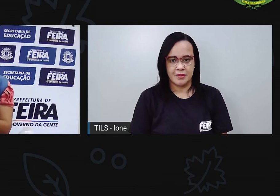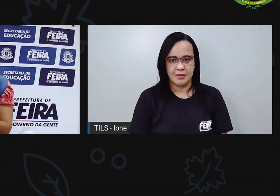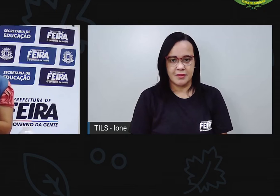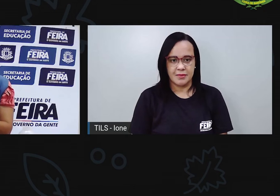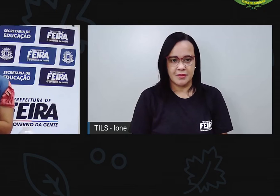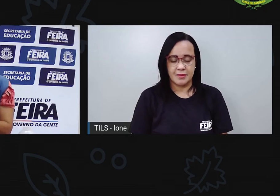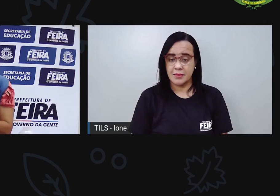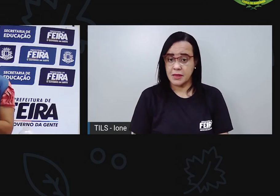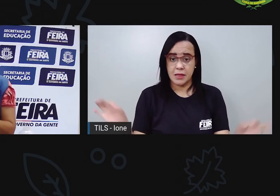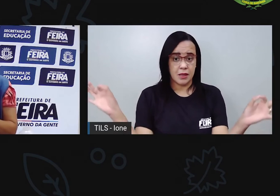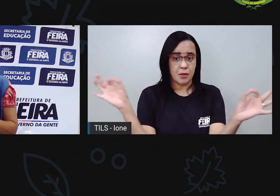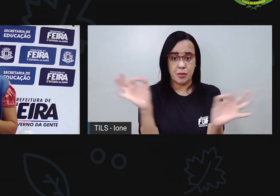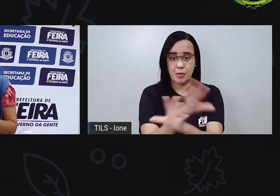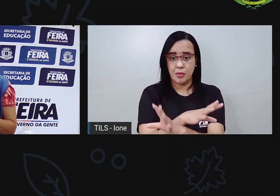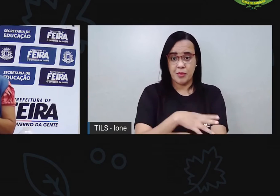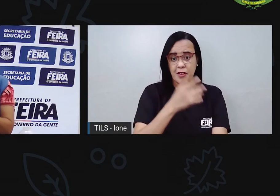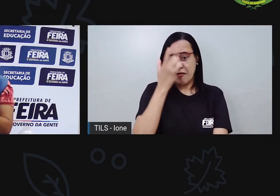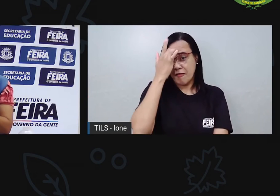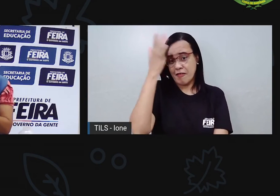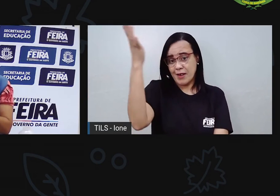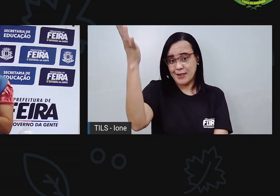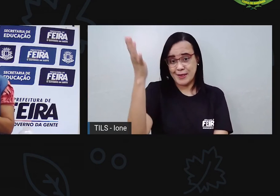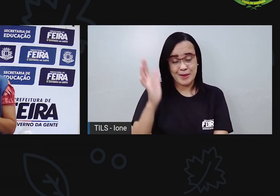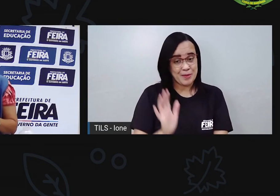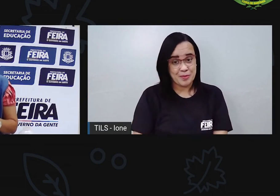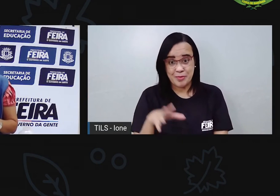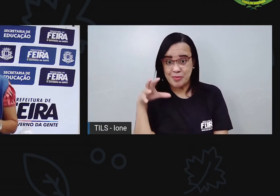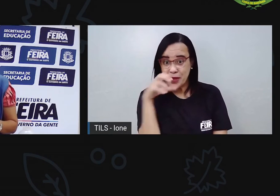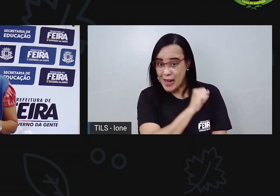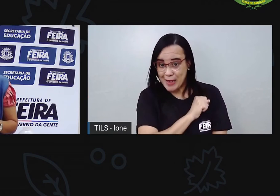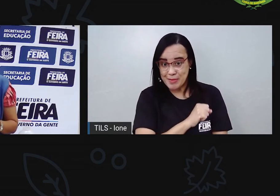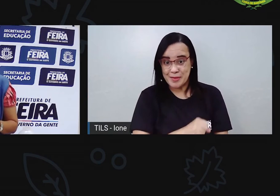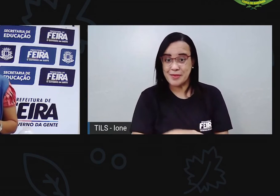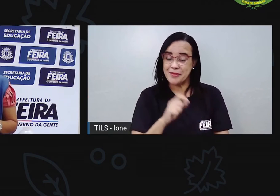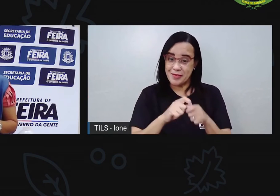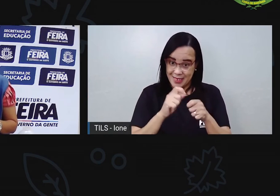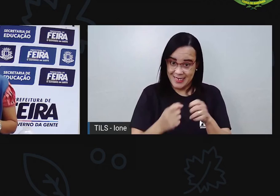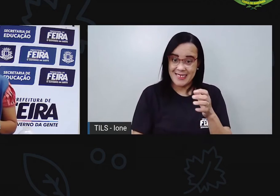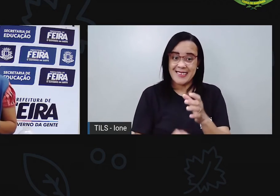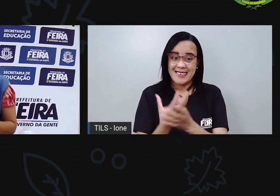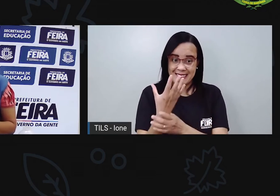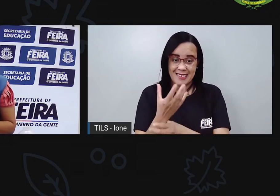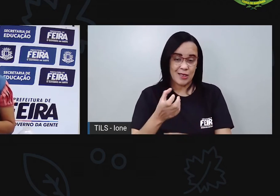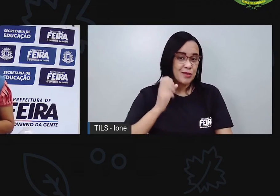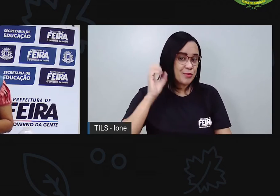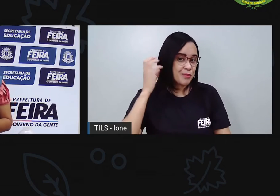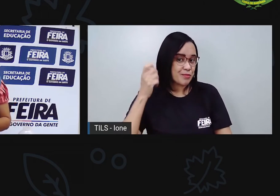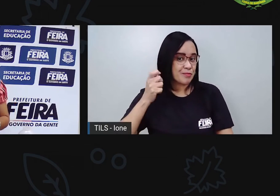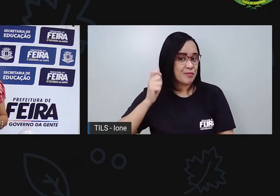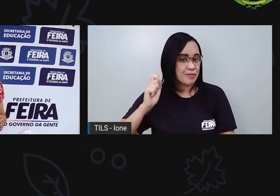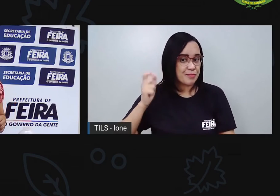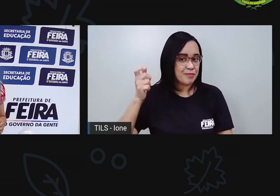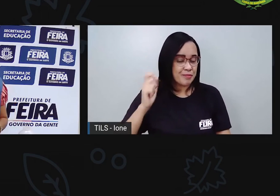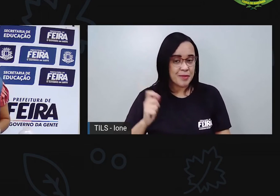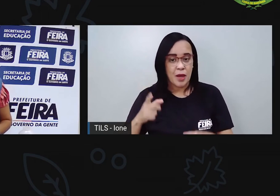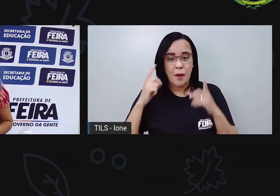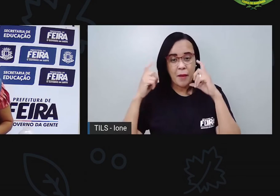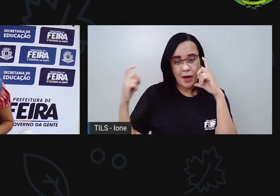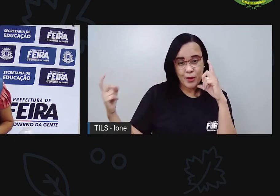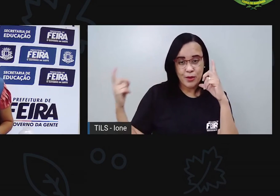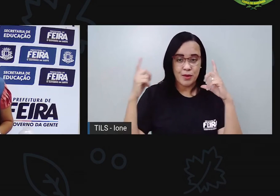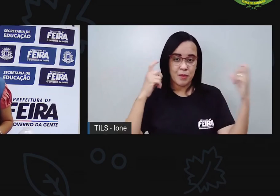e Prontinho Olha como foi bem fácil bem rápido construir o nosso instrumento musical o